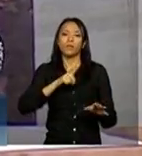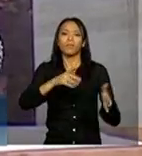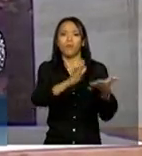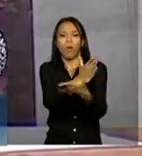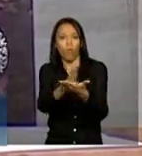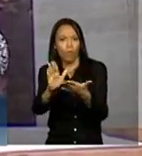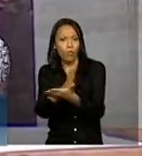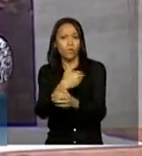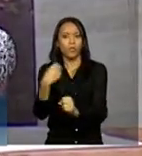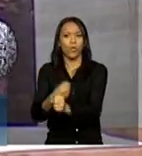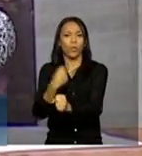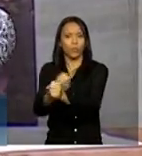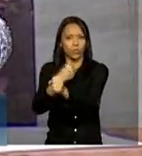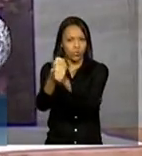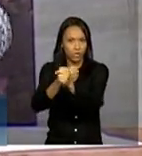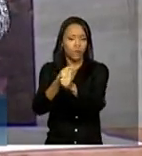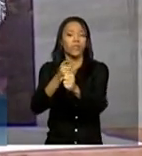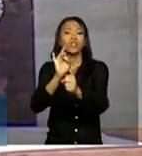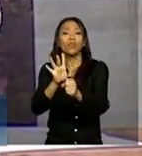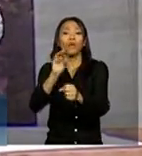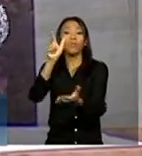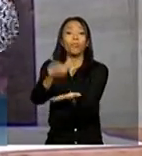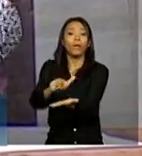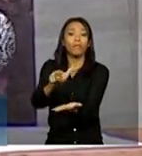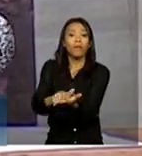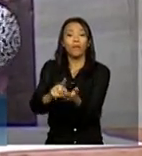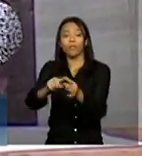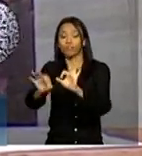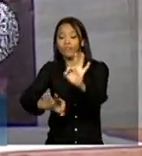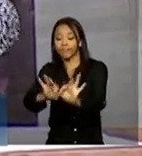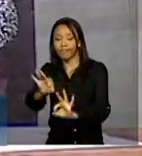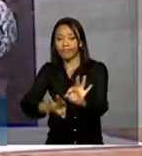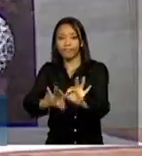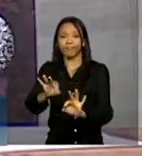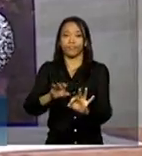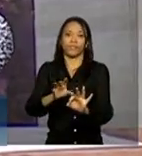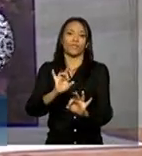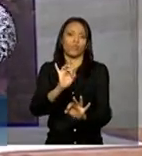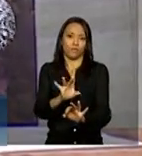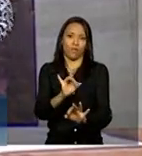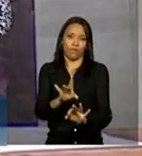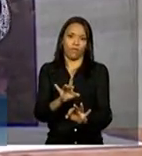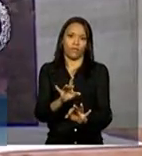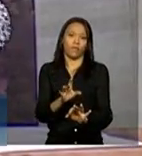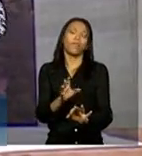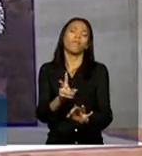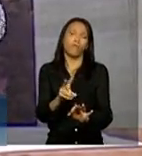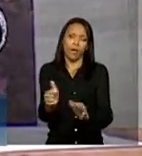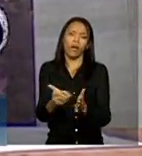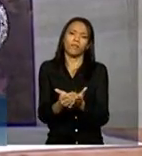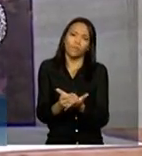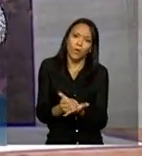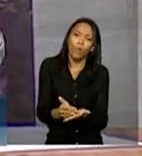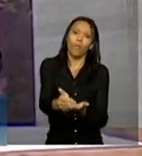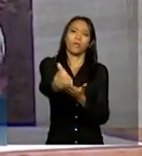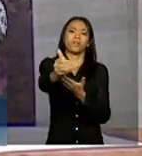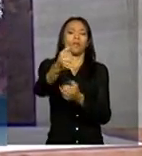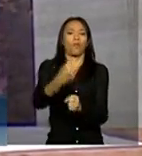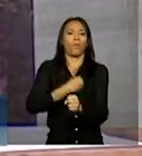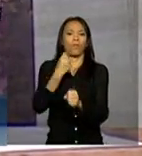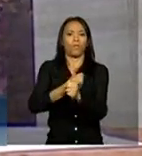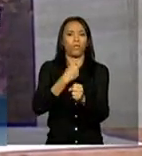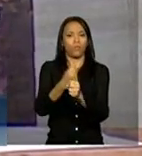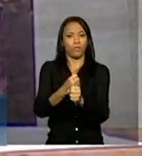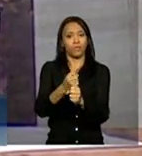temos algumas obras que estão ainda em projeto, em licenciamento, e que então digamos, vão começar, de fato, a desembolsar